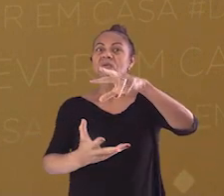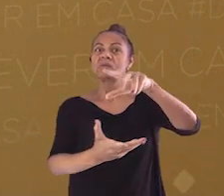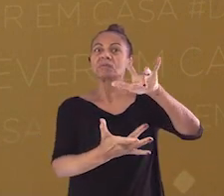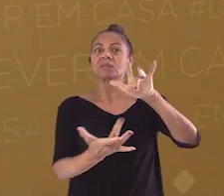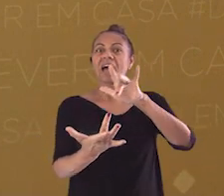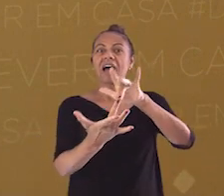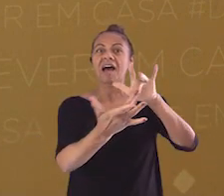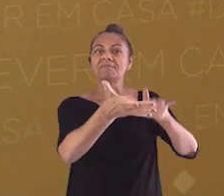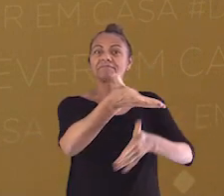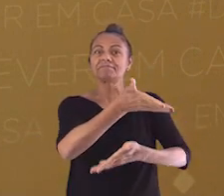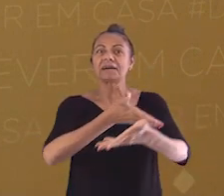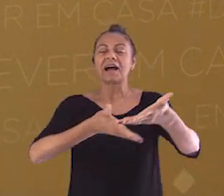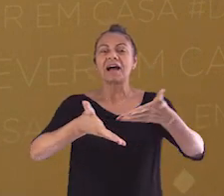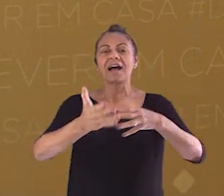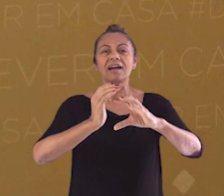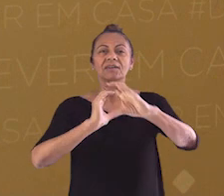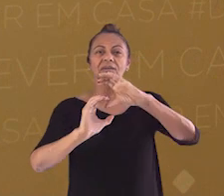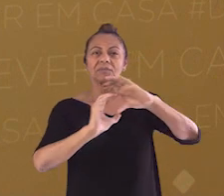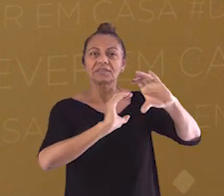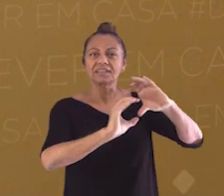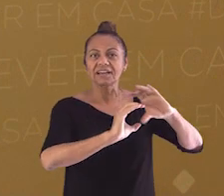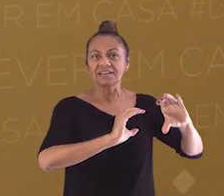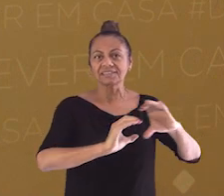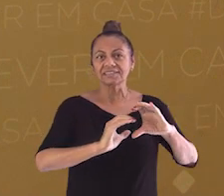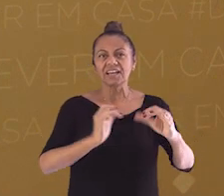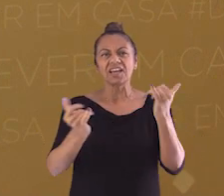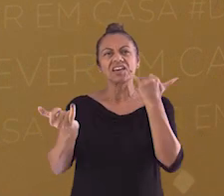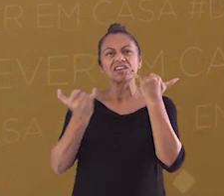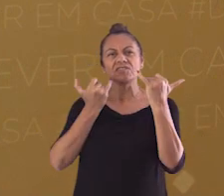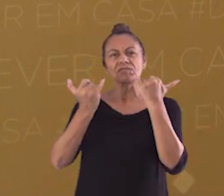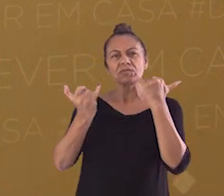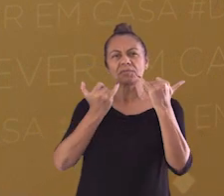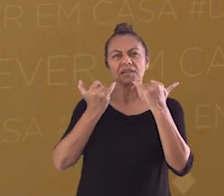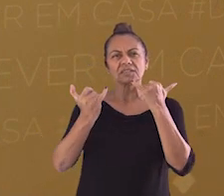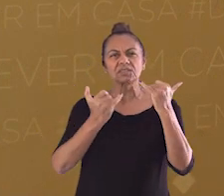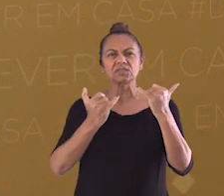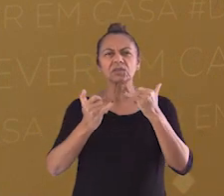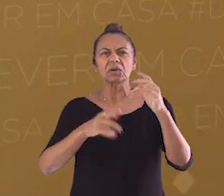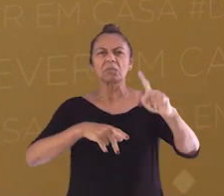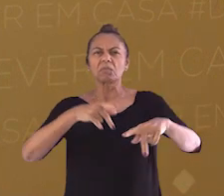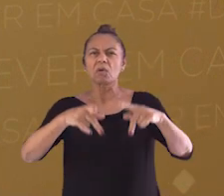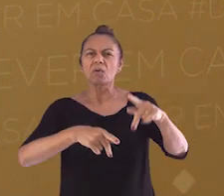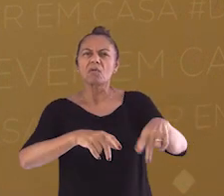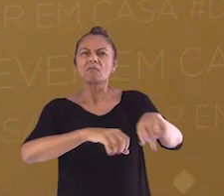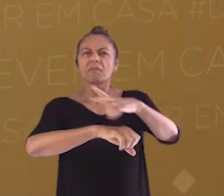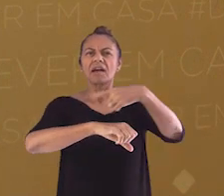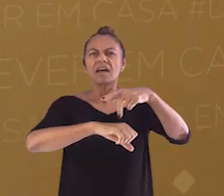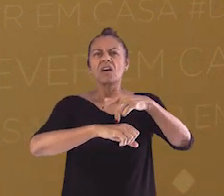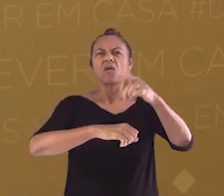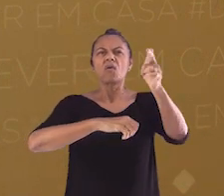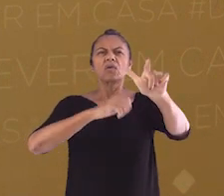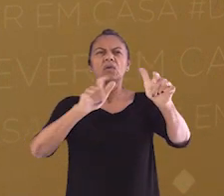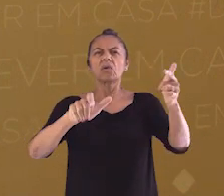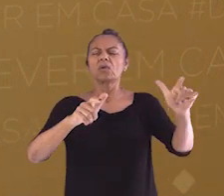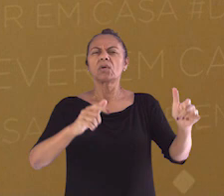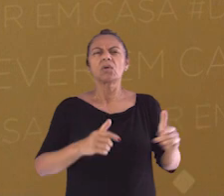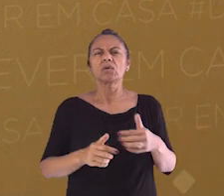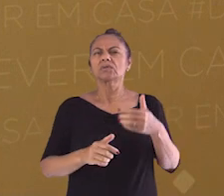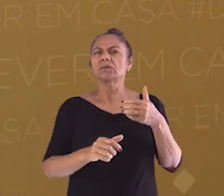antes. Com o uso da internet, o mundo onde as informações sobre outros povos e países chegam